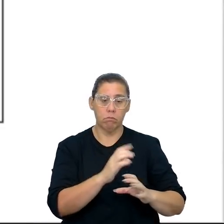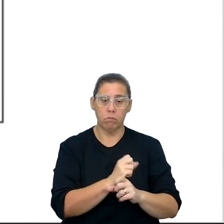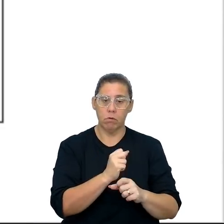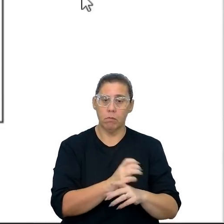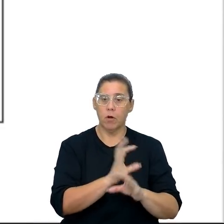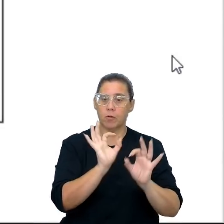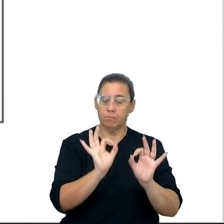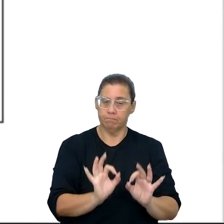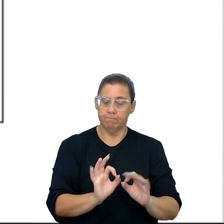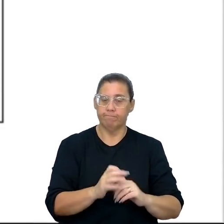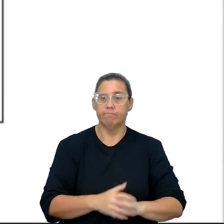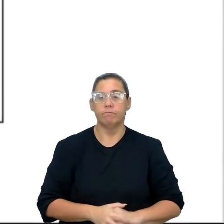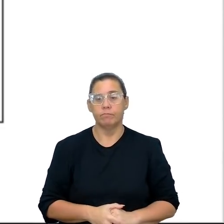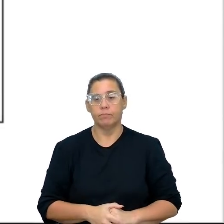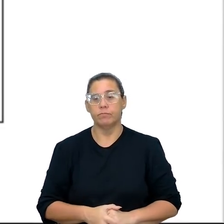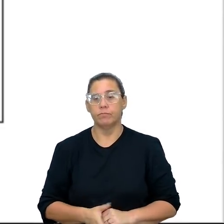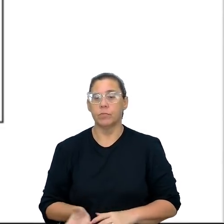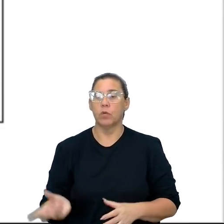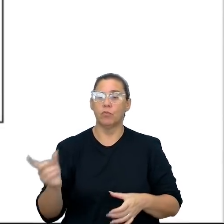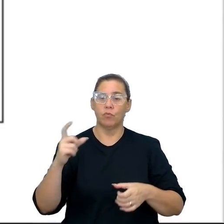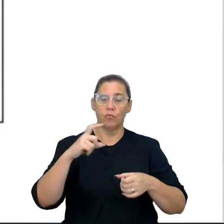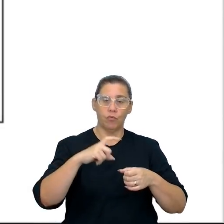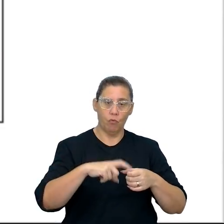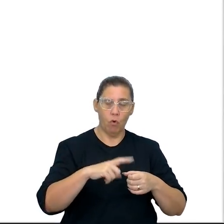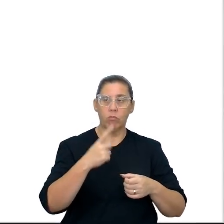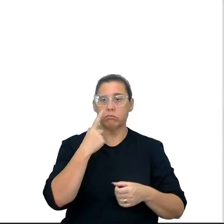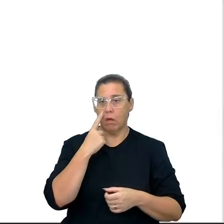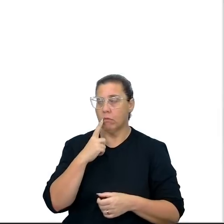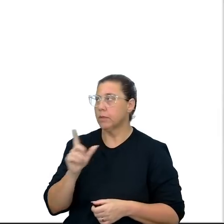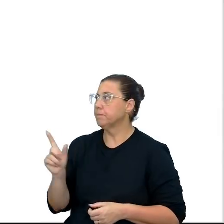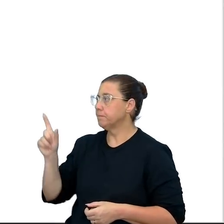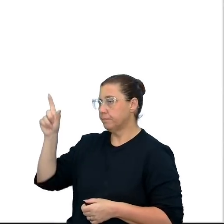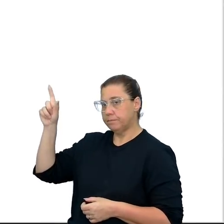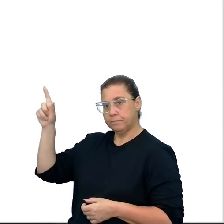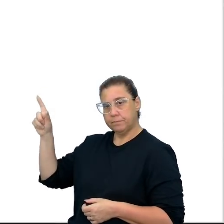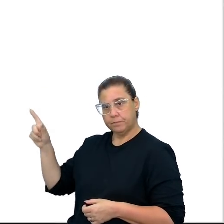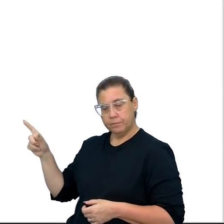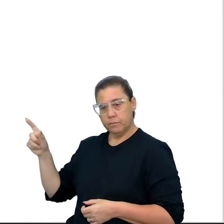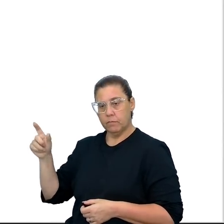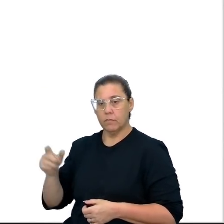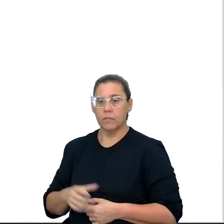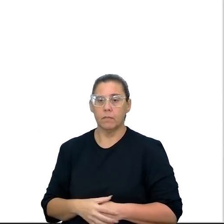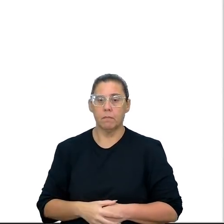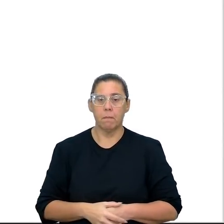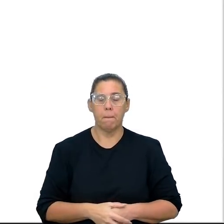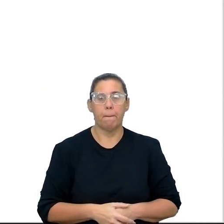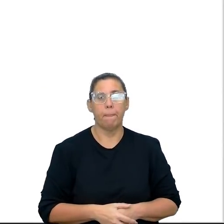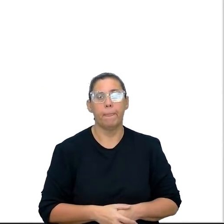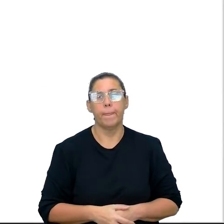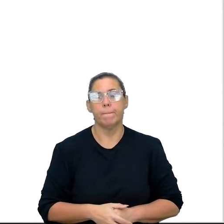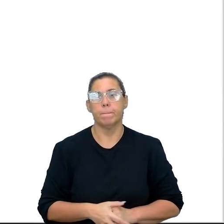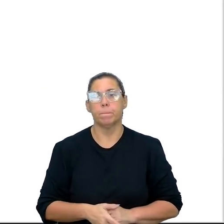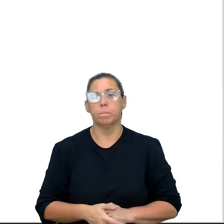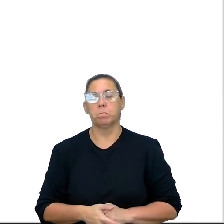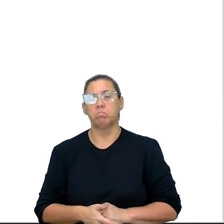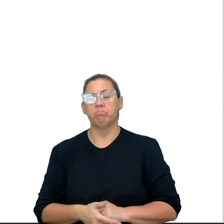essa situação problema, e eu vou voltar aqui nele, nesse texto aqui, tá? As informações.